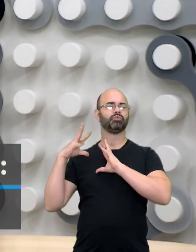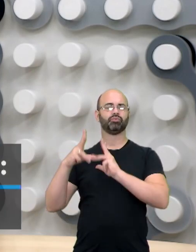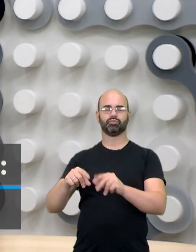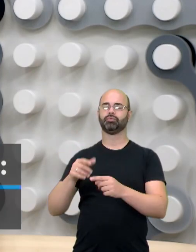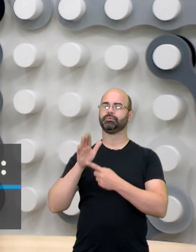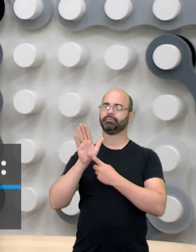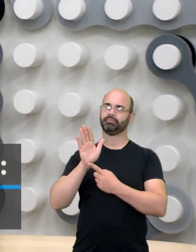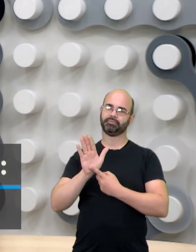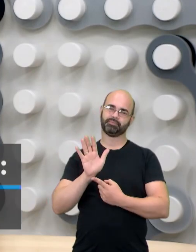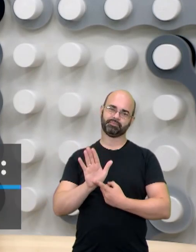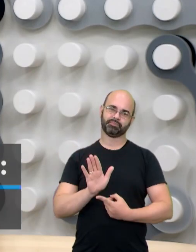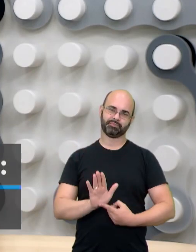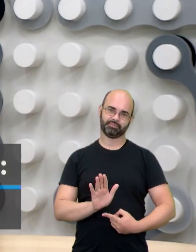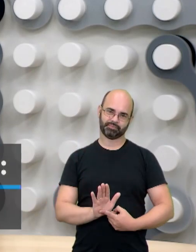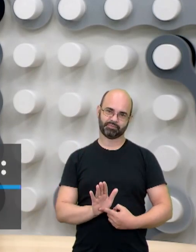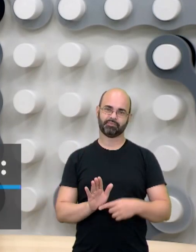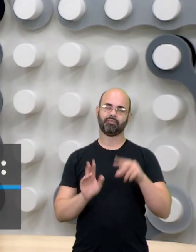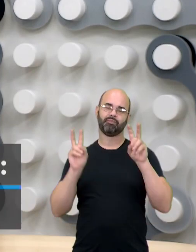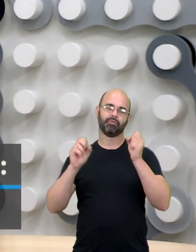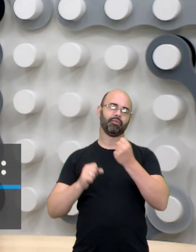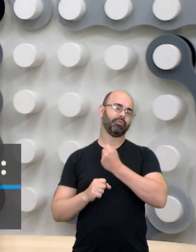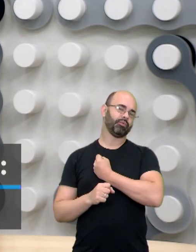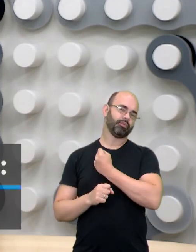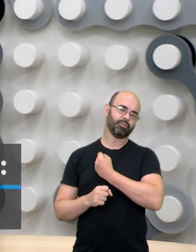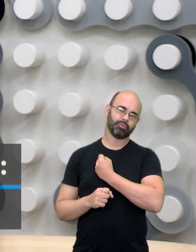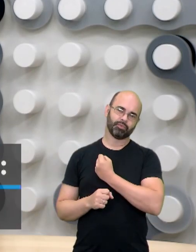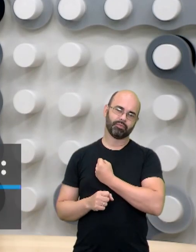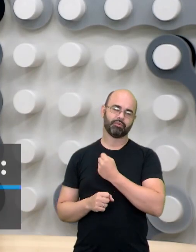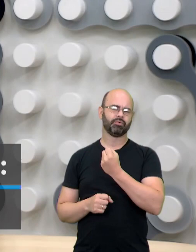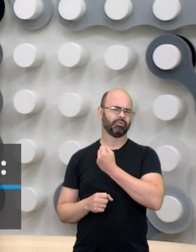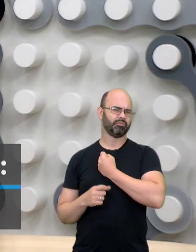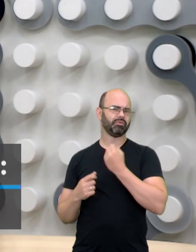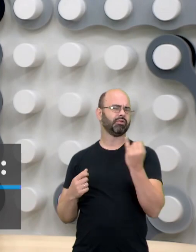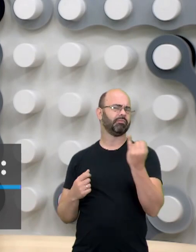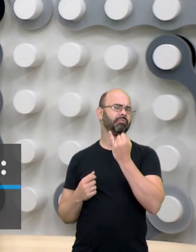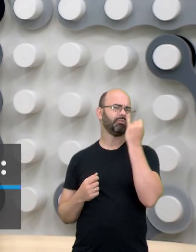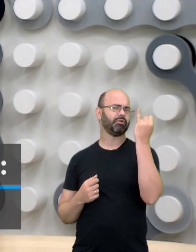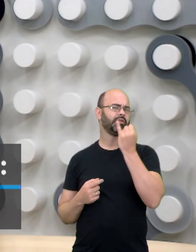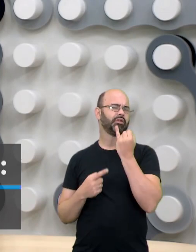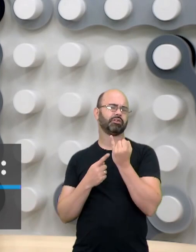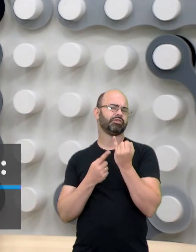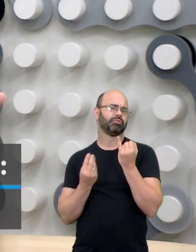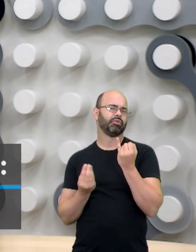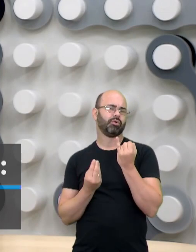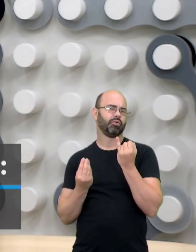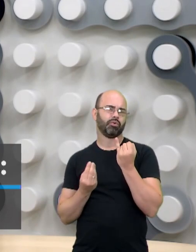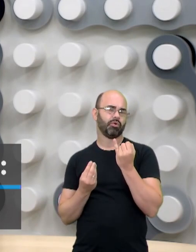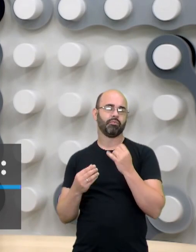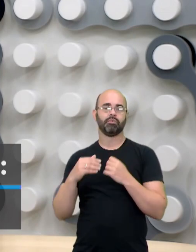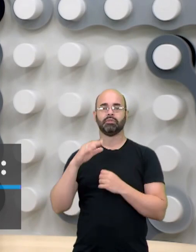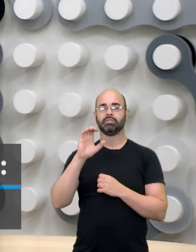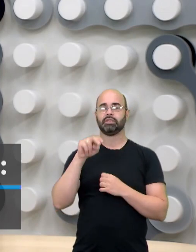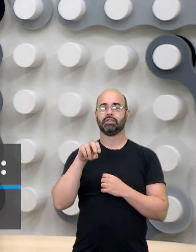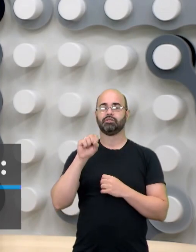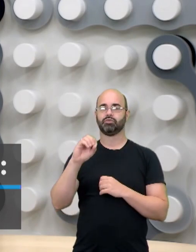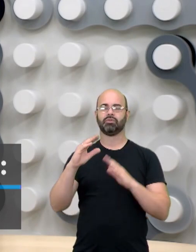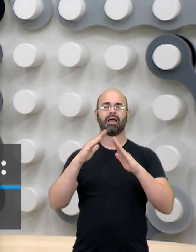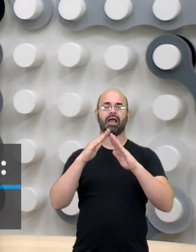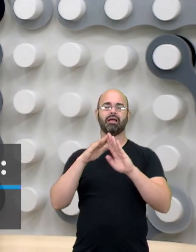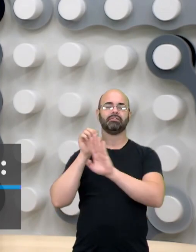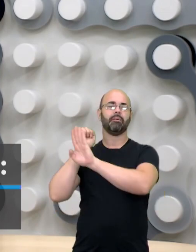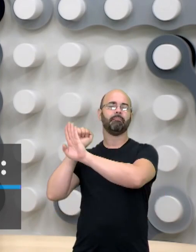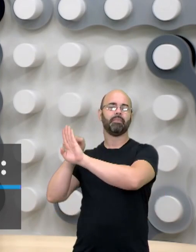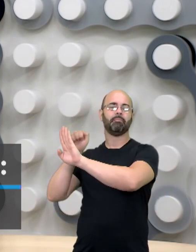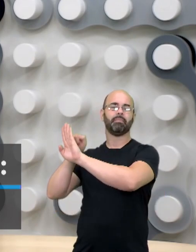aí, né, sobre números, né, a importância dos números, né, através aí do censo, de outras pesquisas aí que a gente